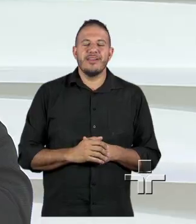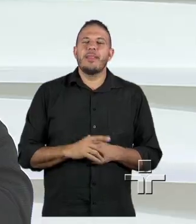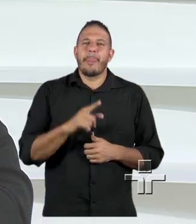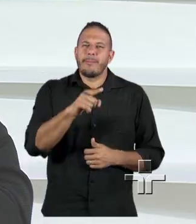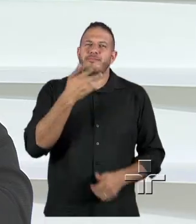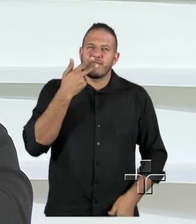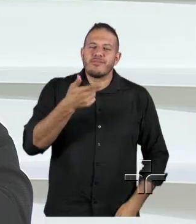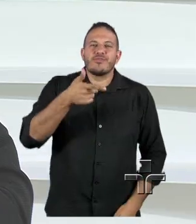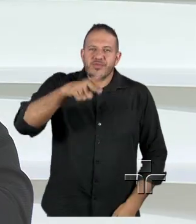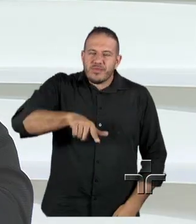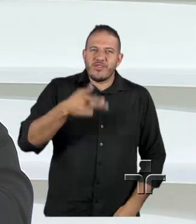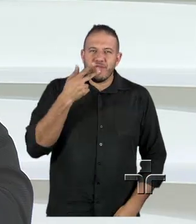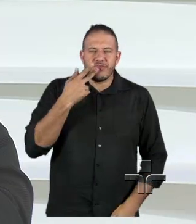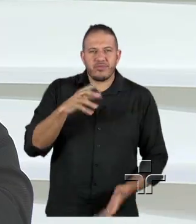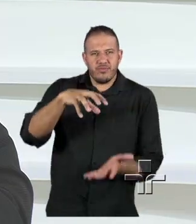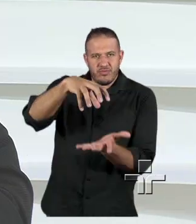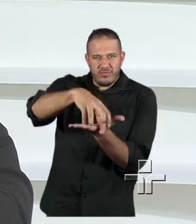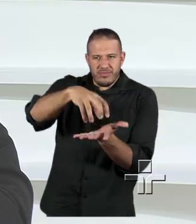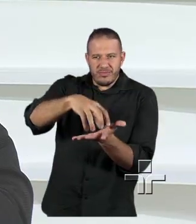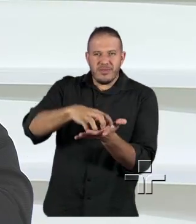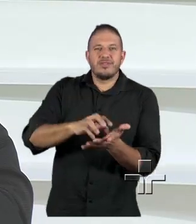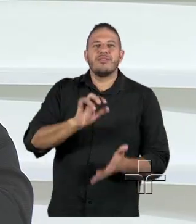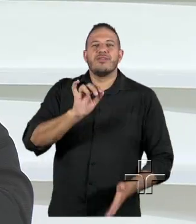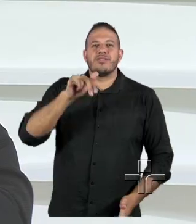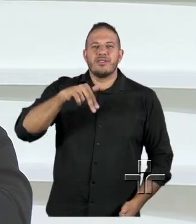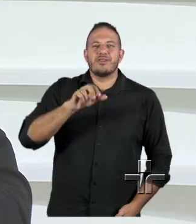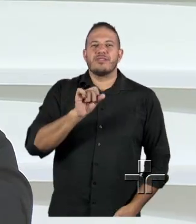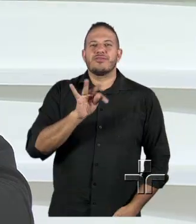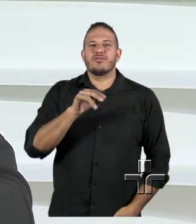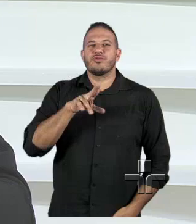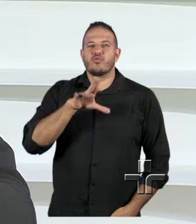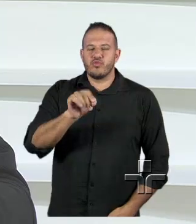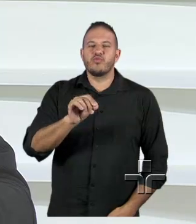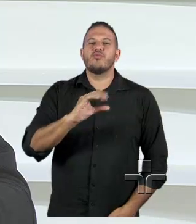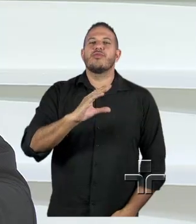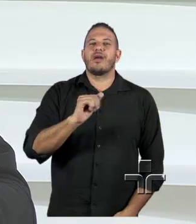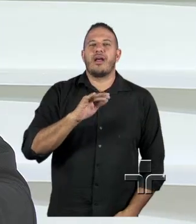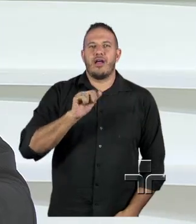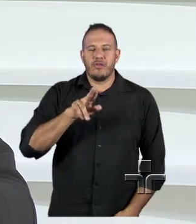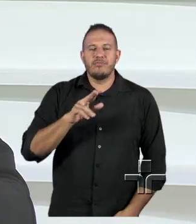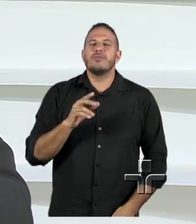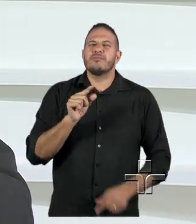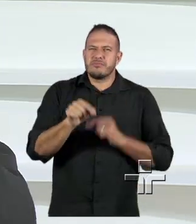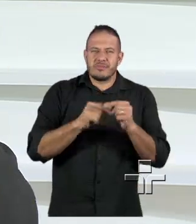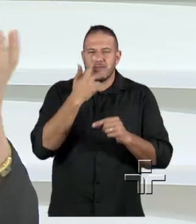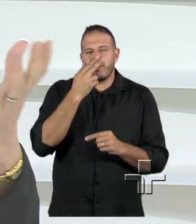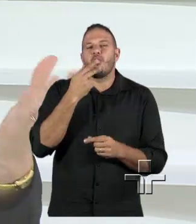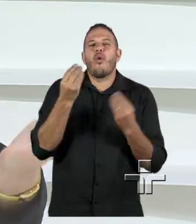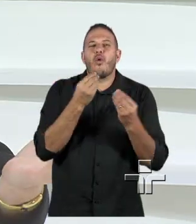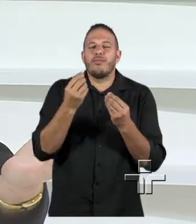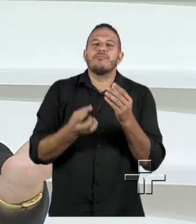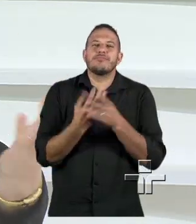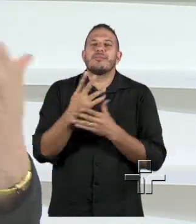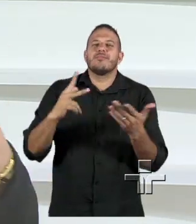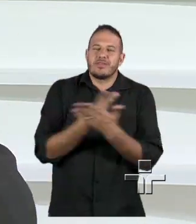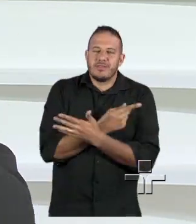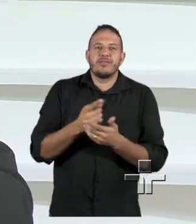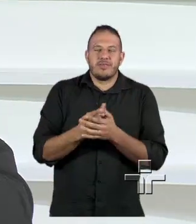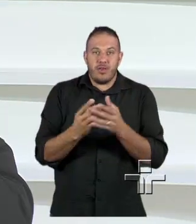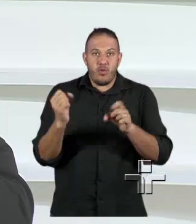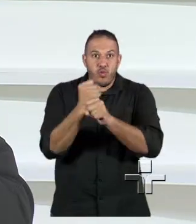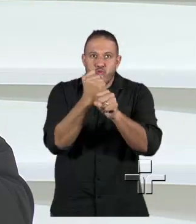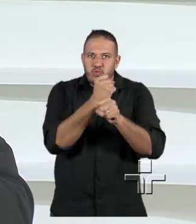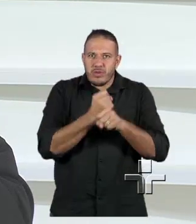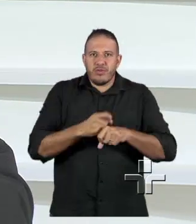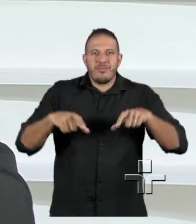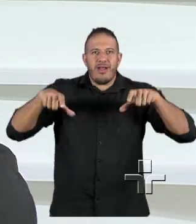à questão do Instituto Cacau Show, você falou como aconteceu e aconteceu meio por acaso, né? Vocês construíram uma quadra